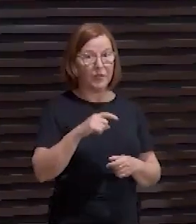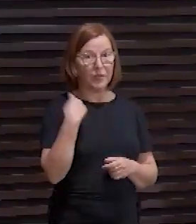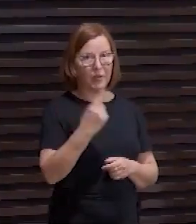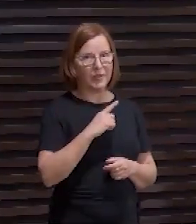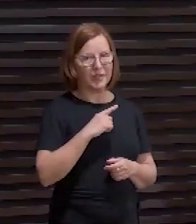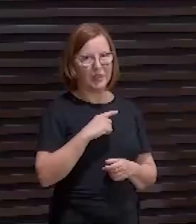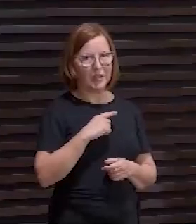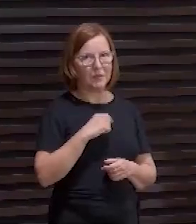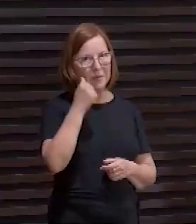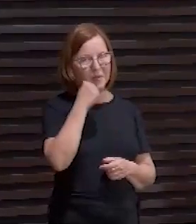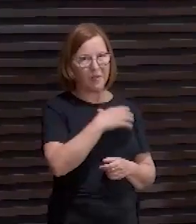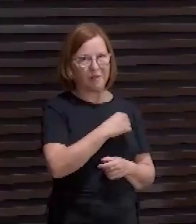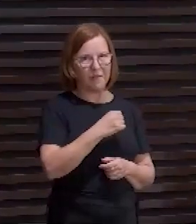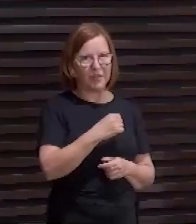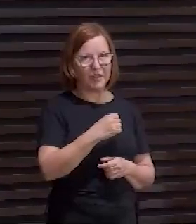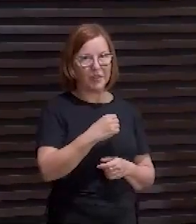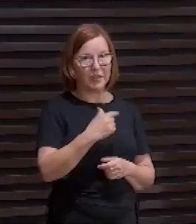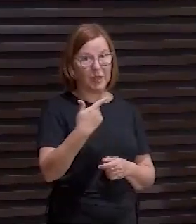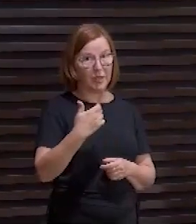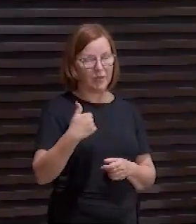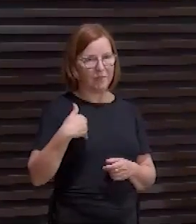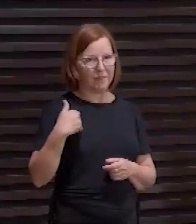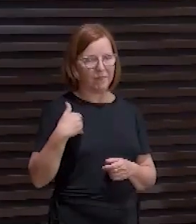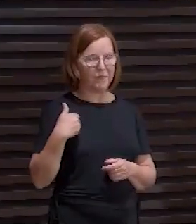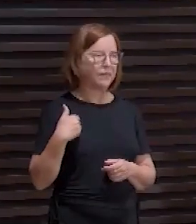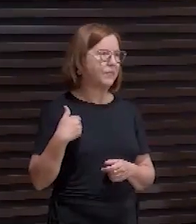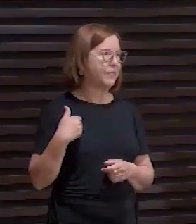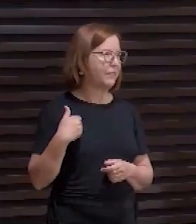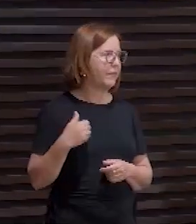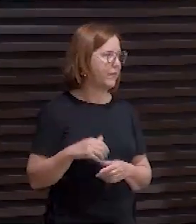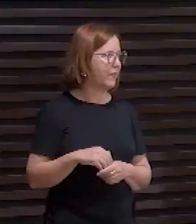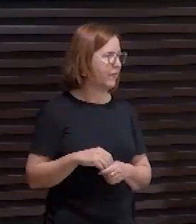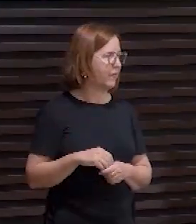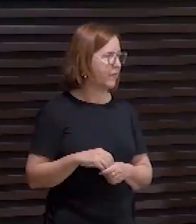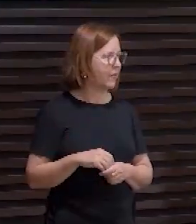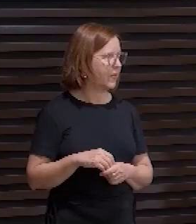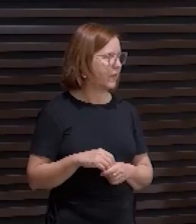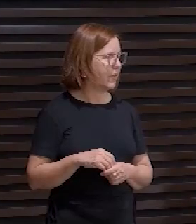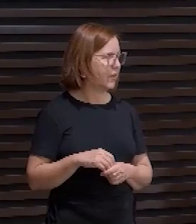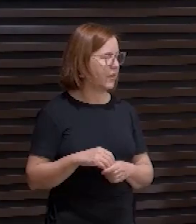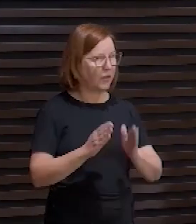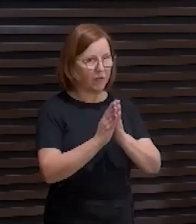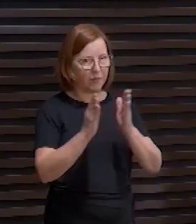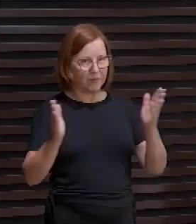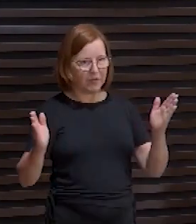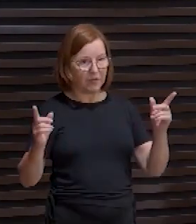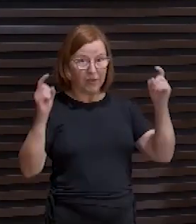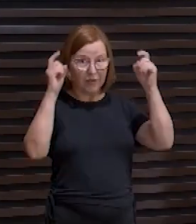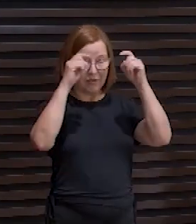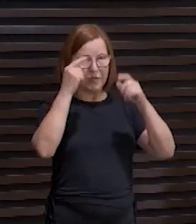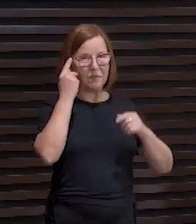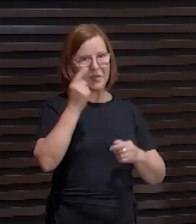Ju nasceu, vai fazer 2 meses, está ali no colinho dela. E foi um período difícil para nós.